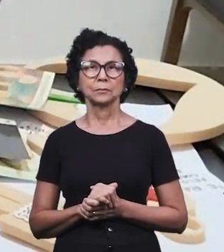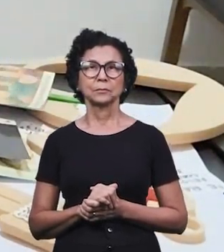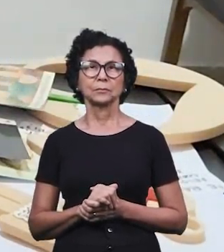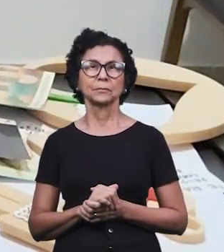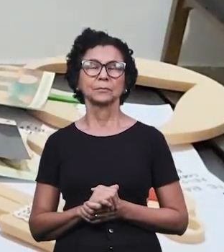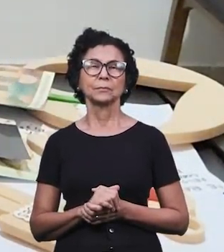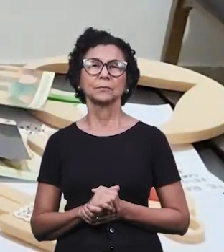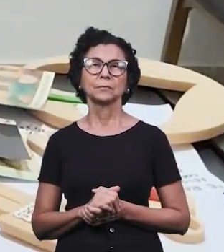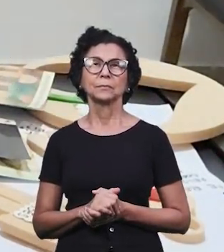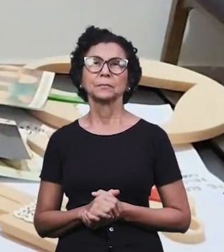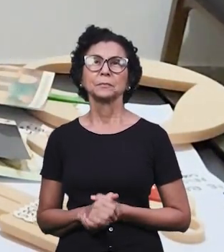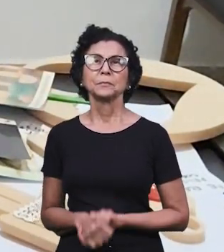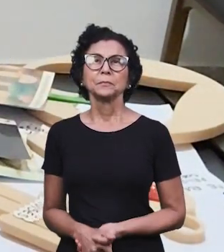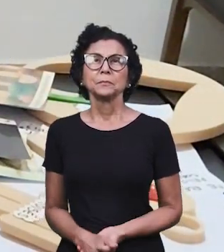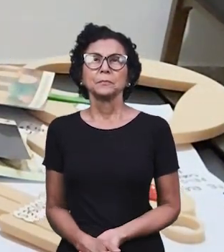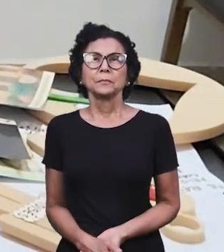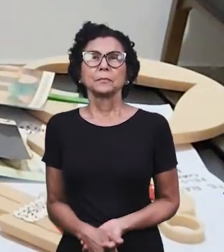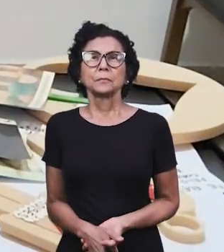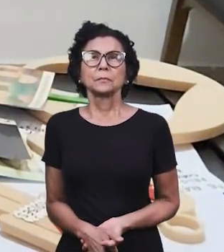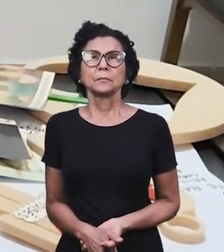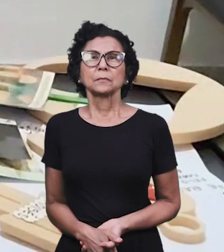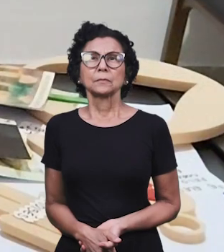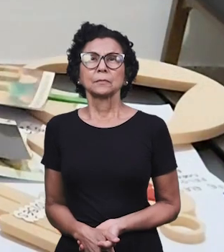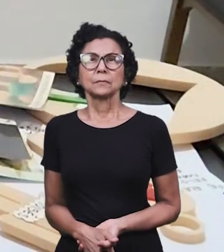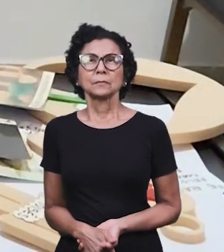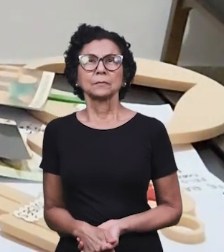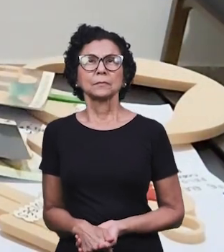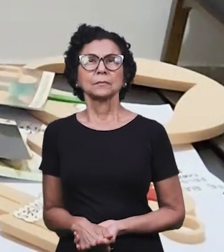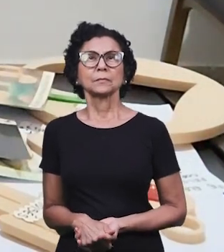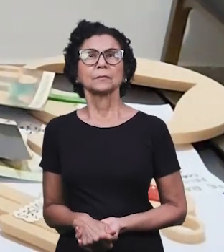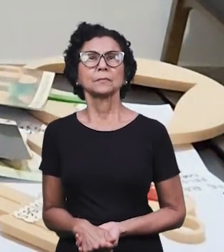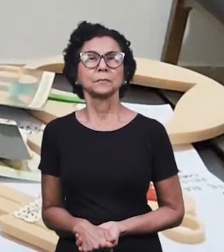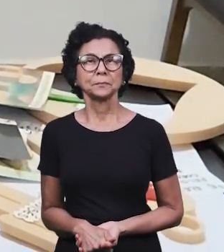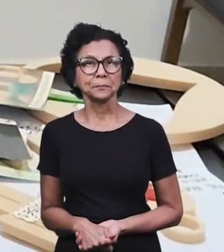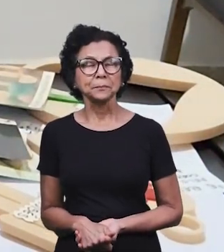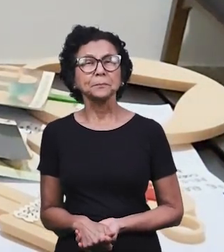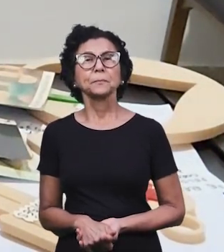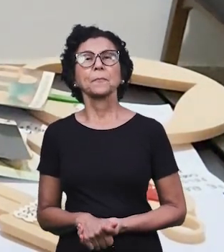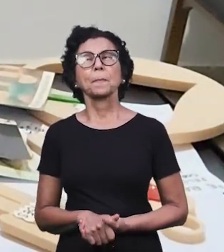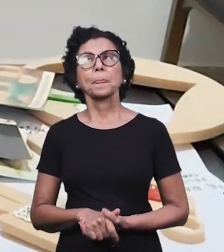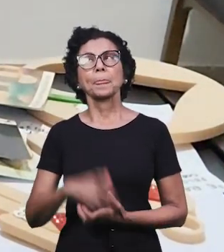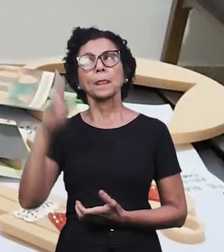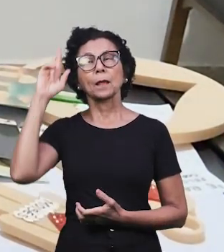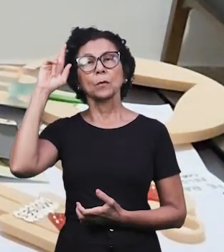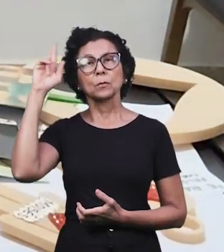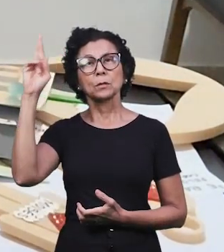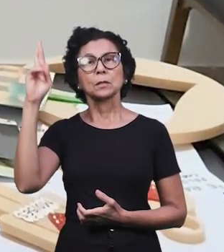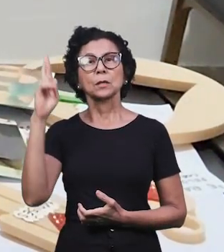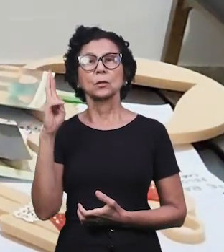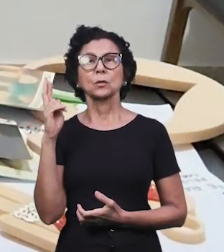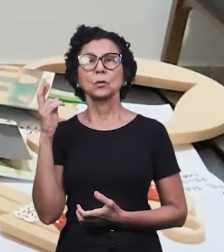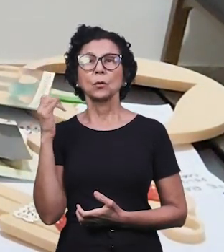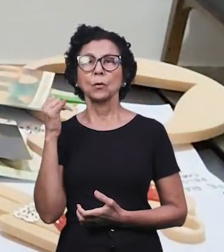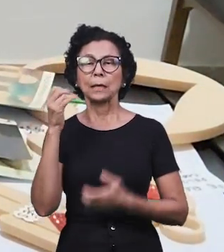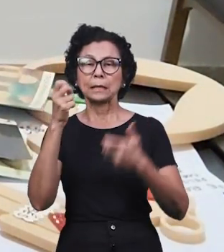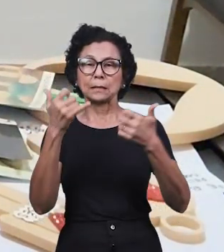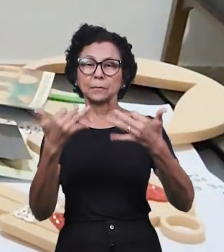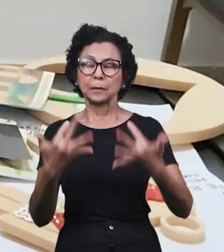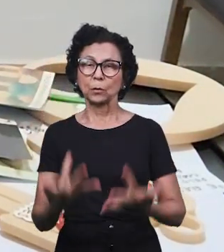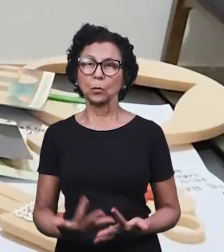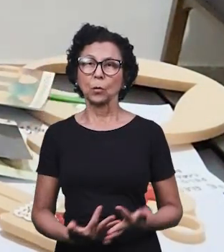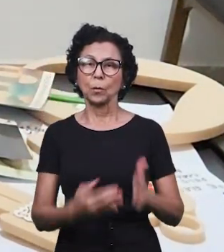para vocês aqui a minha família reunida. O Senhor havia orientado como seria, esse